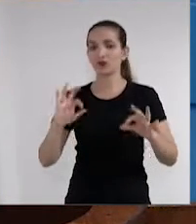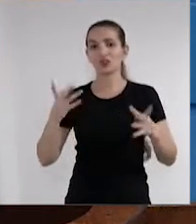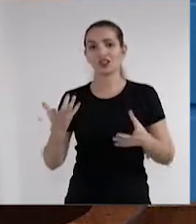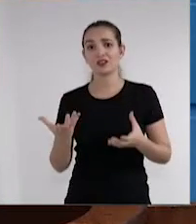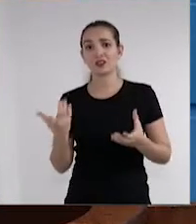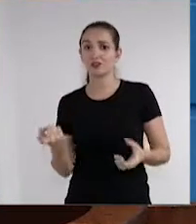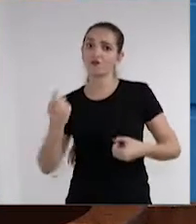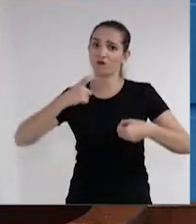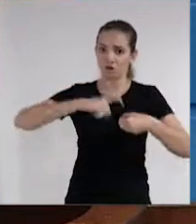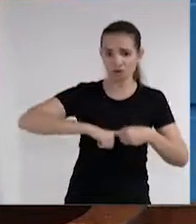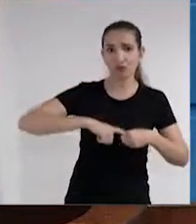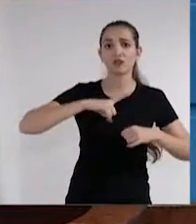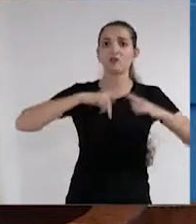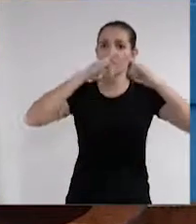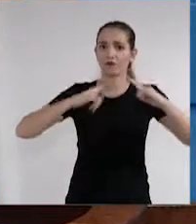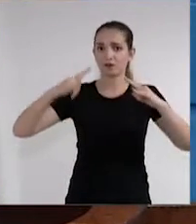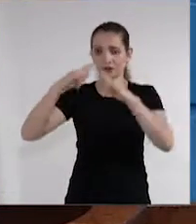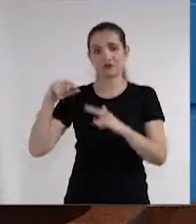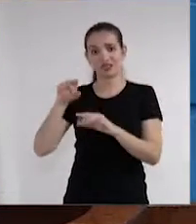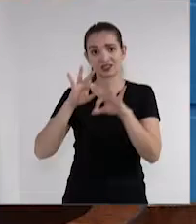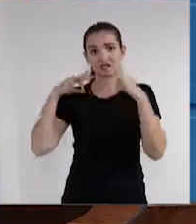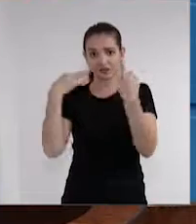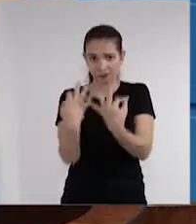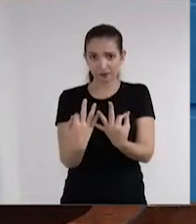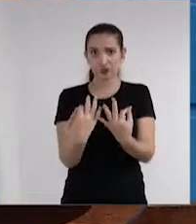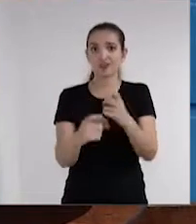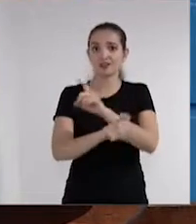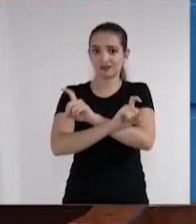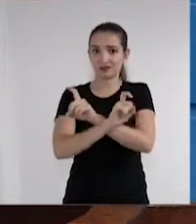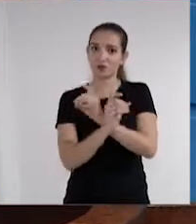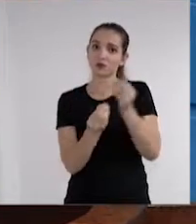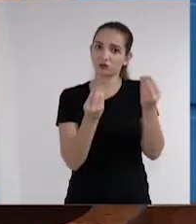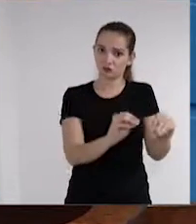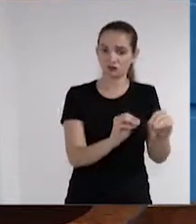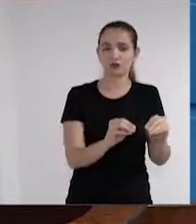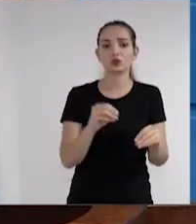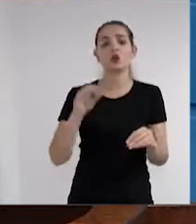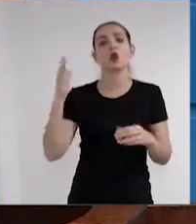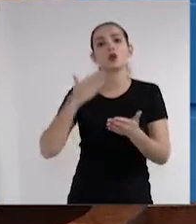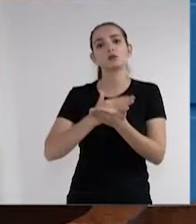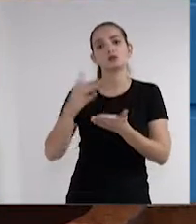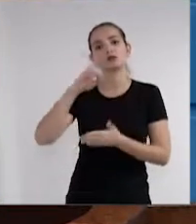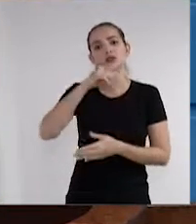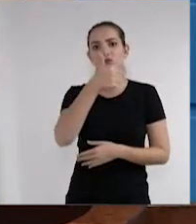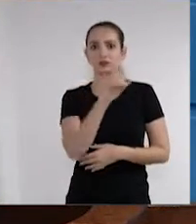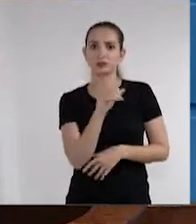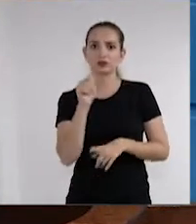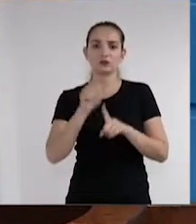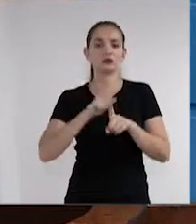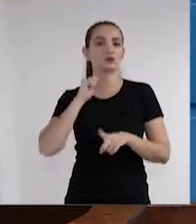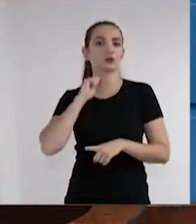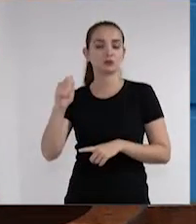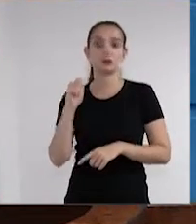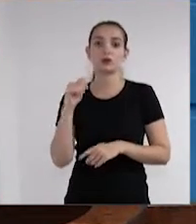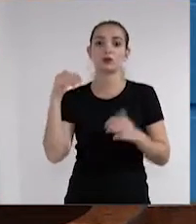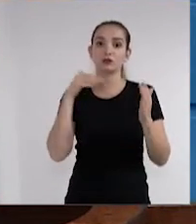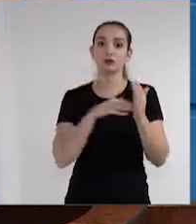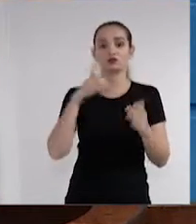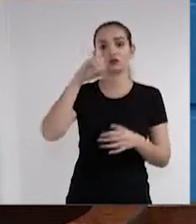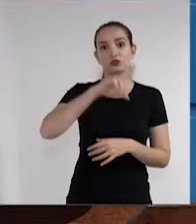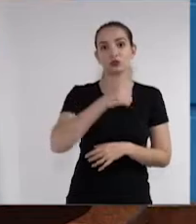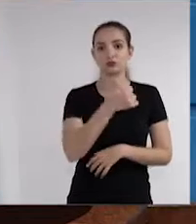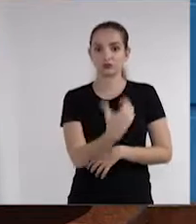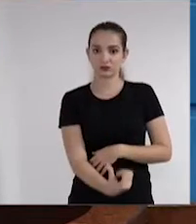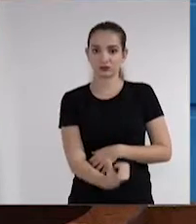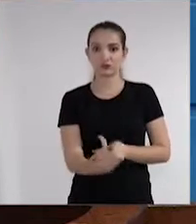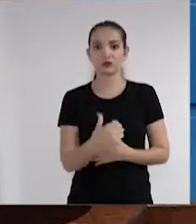da fazenda e o assentamento das famílias. A marcha foi iniciada no dia 10 de abril. No dia 16, já estavam